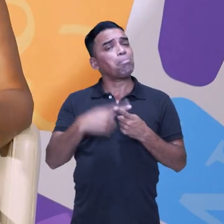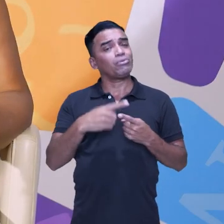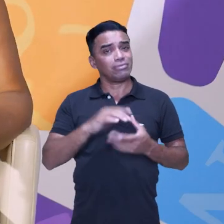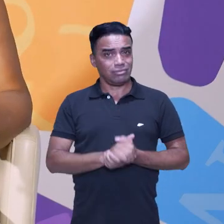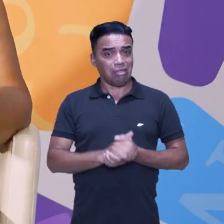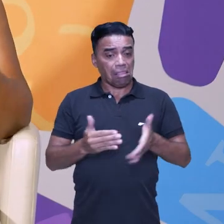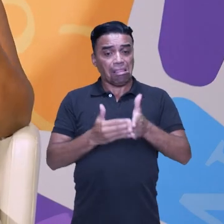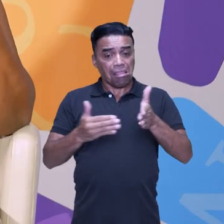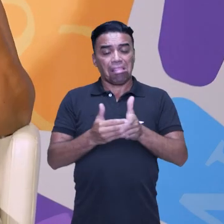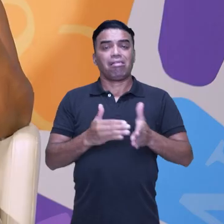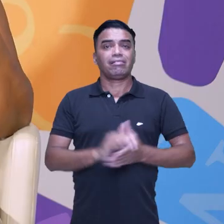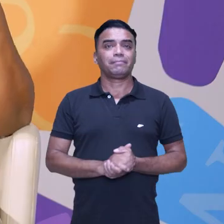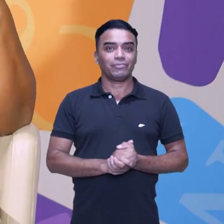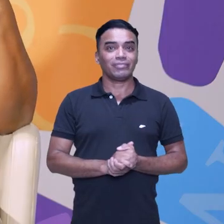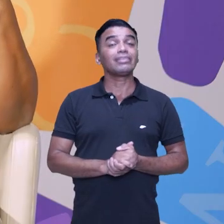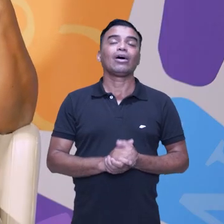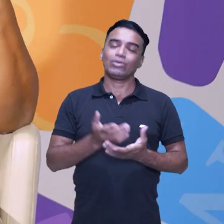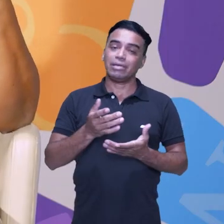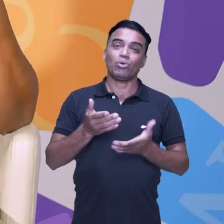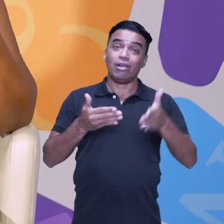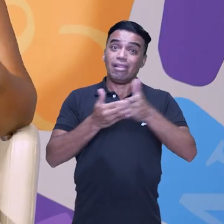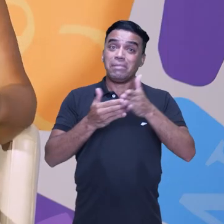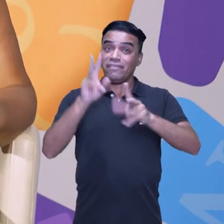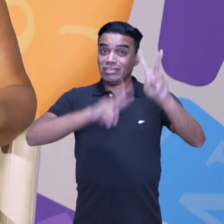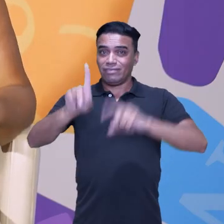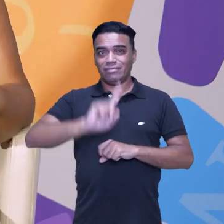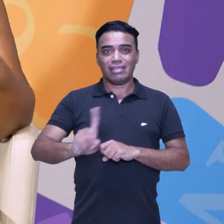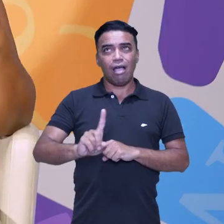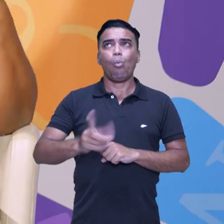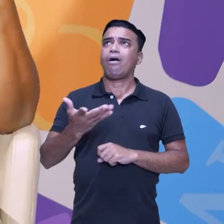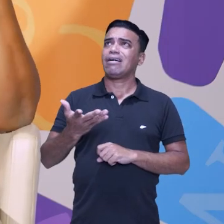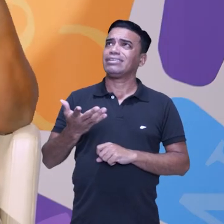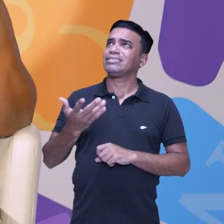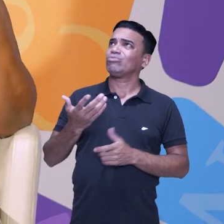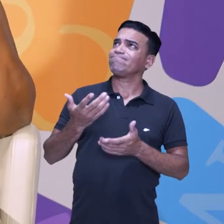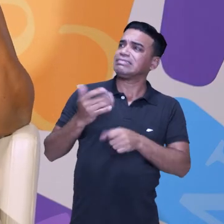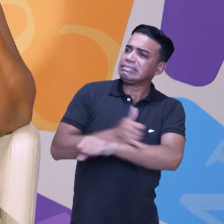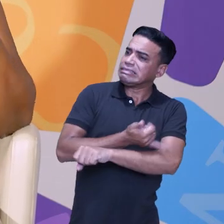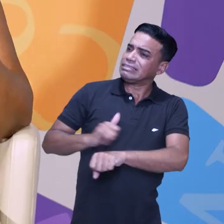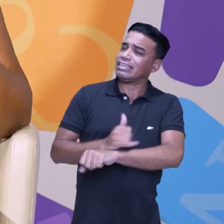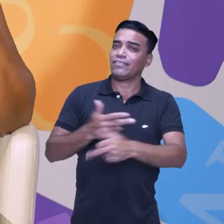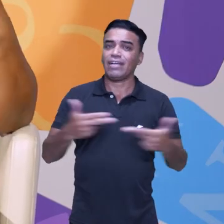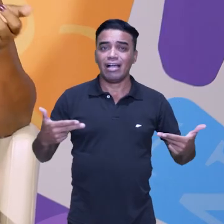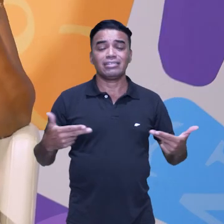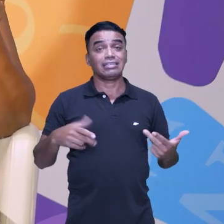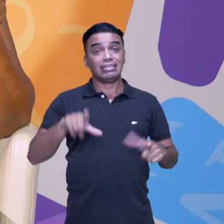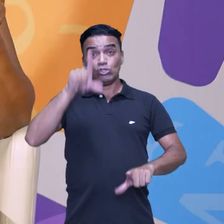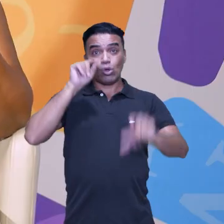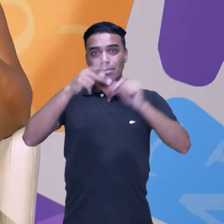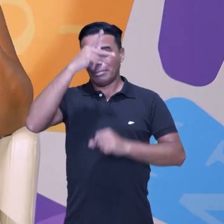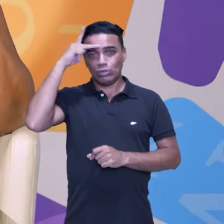nesse caminho novamente, do Muros Invisíveis, a gente traçou várias formas. A gente precisava escolher uma pessoa para